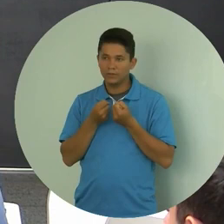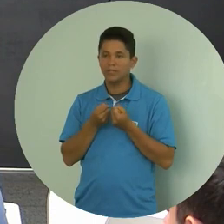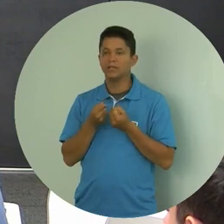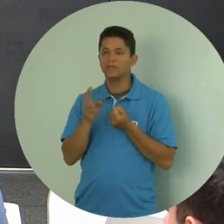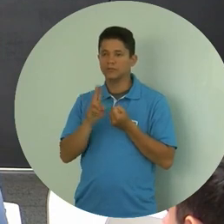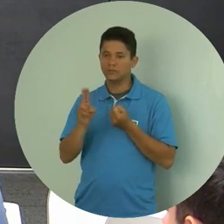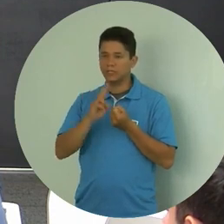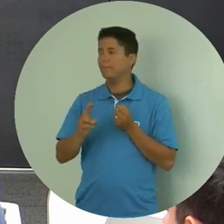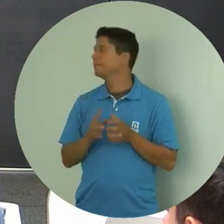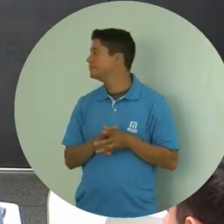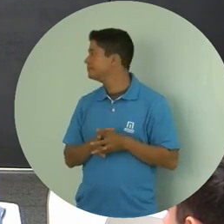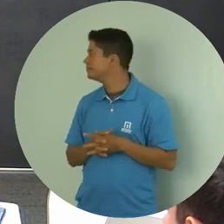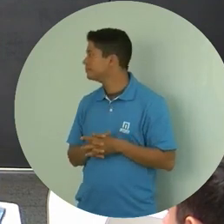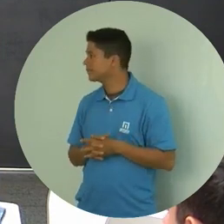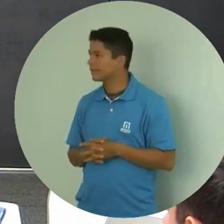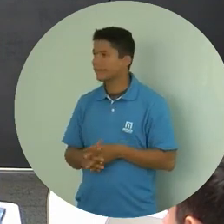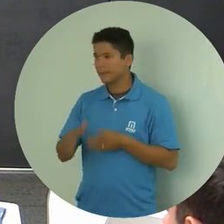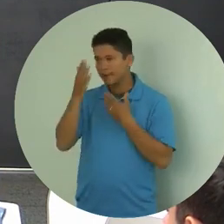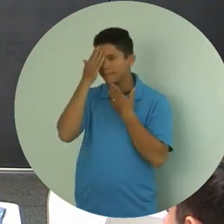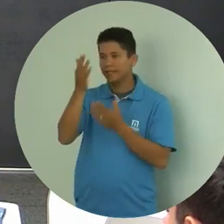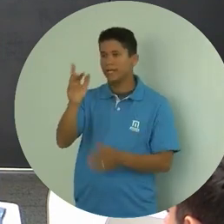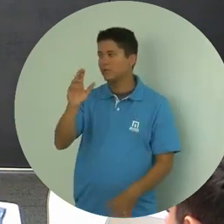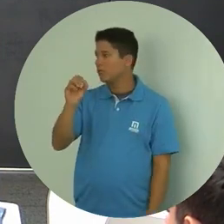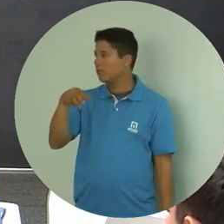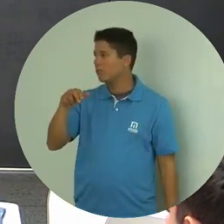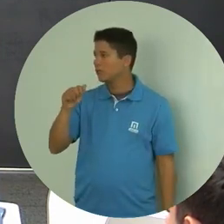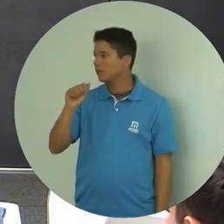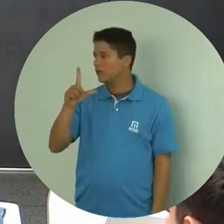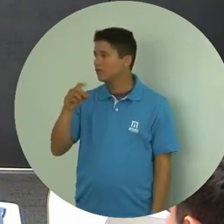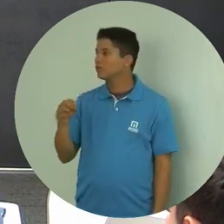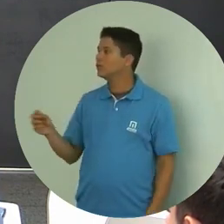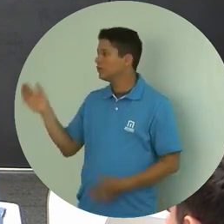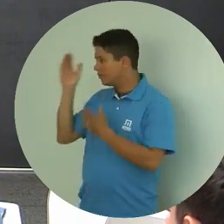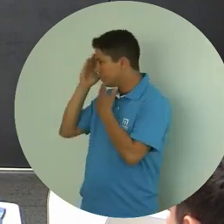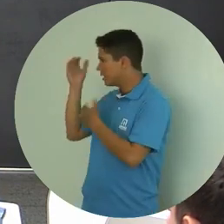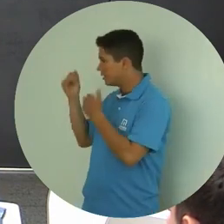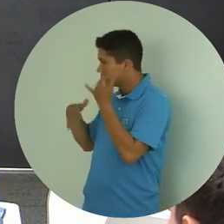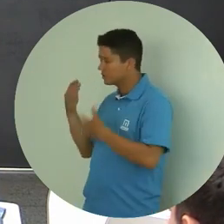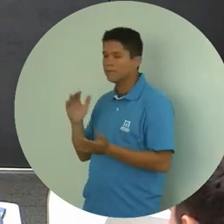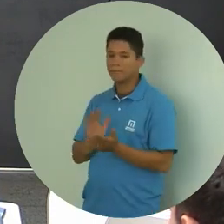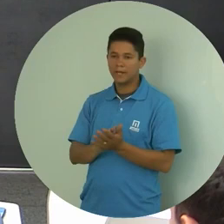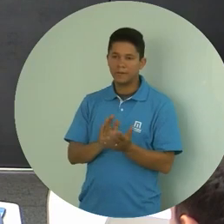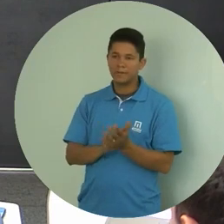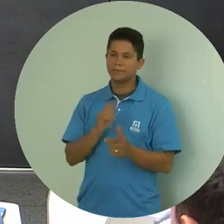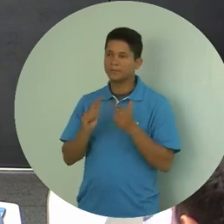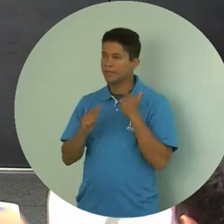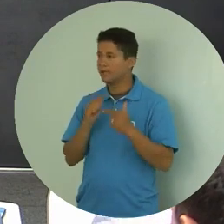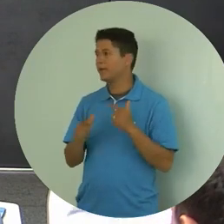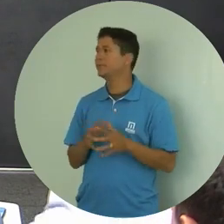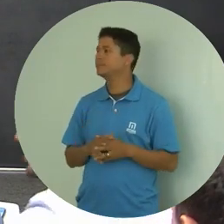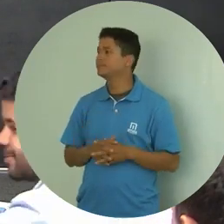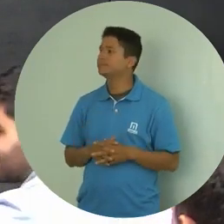Bacana. Isso aí. Ronaldo, muito obrigado, viu? Nada, obrigado. Parabéns mais uma vez aí pelo trabalho. Obrigado.